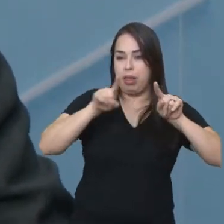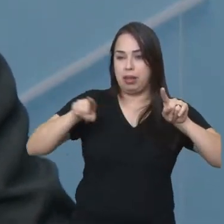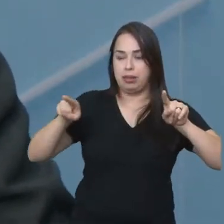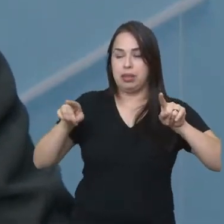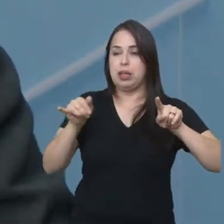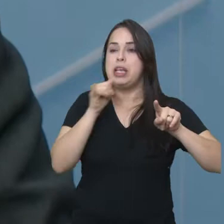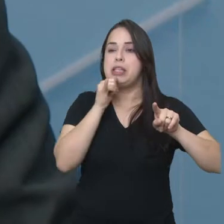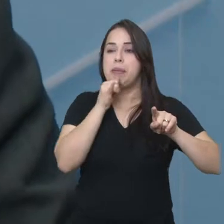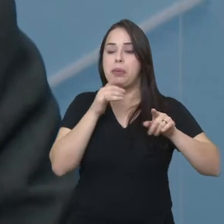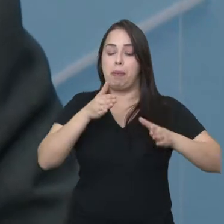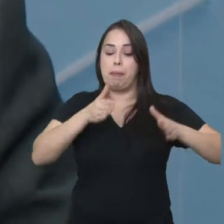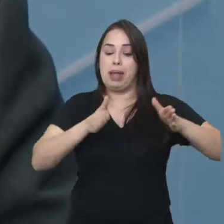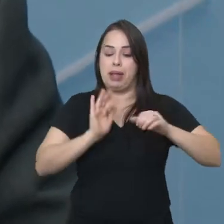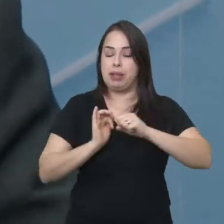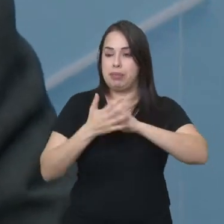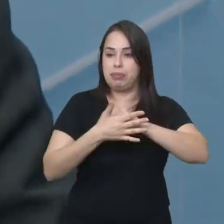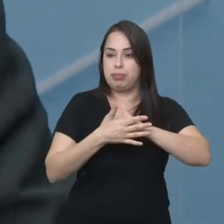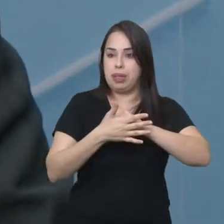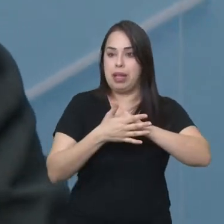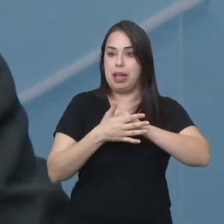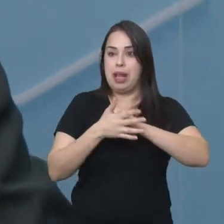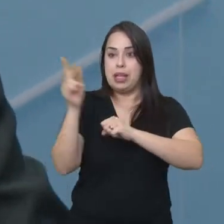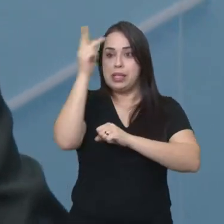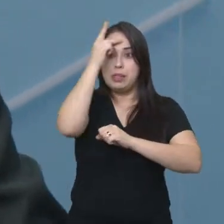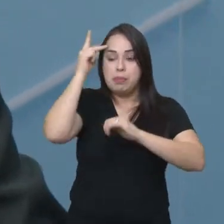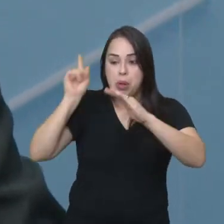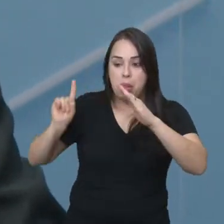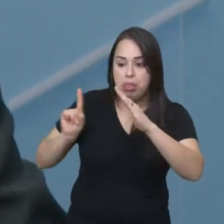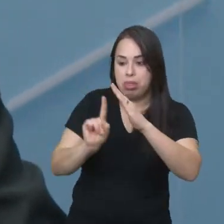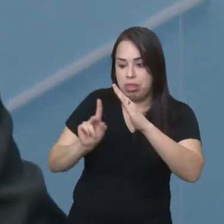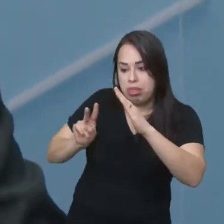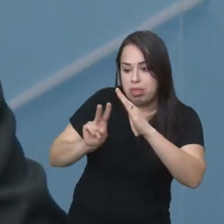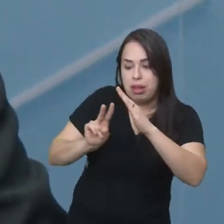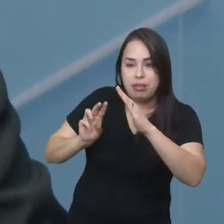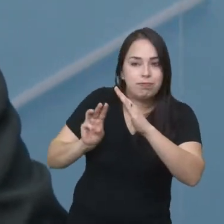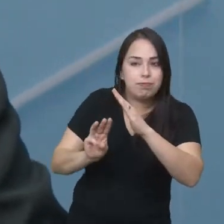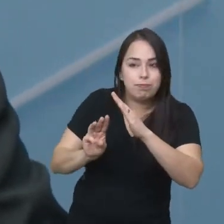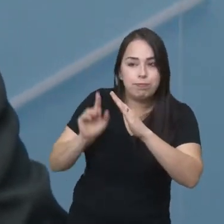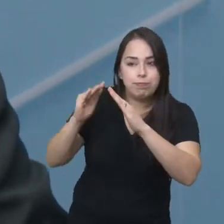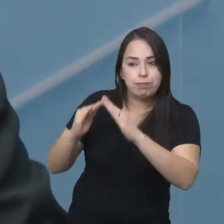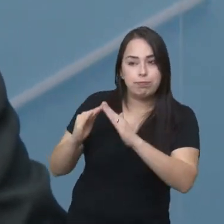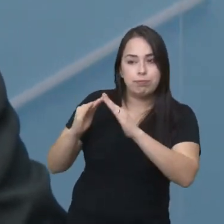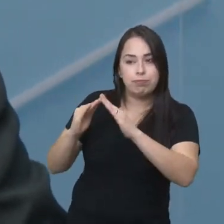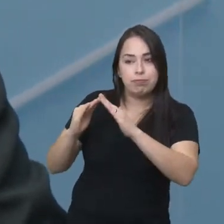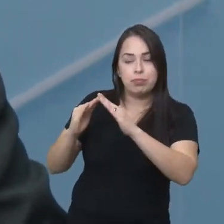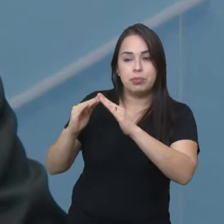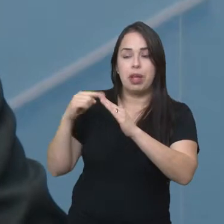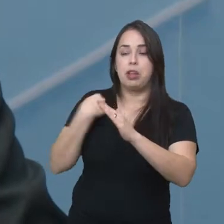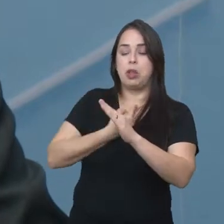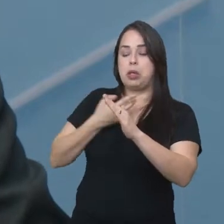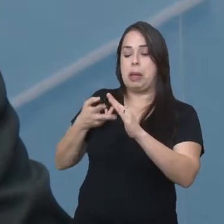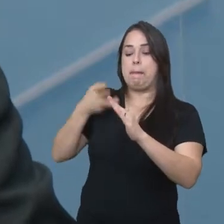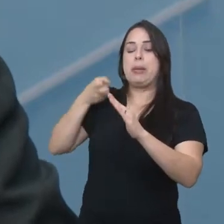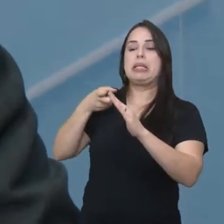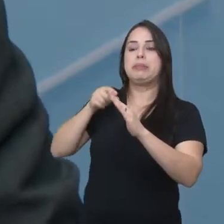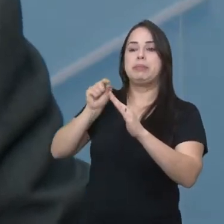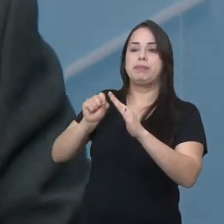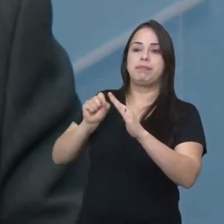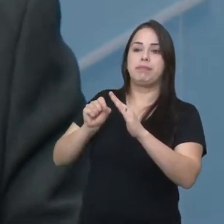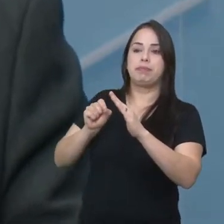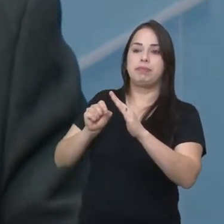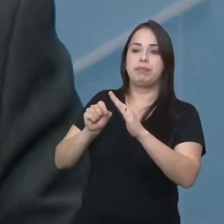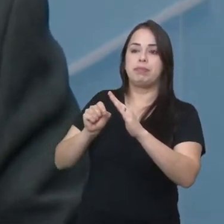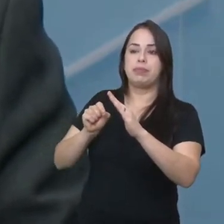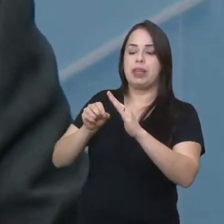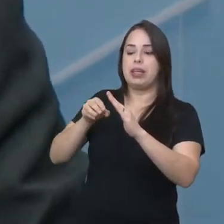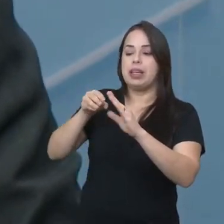período pandêmico, inclusive, né, onde as pessoas ficaram mais reclusas, a gente percebe que aumentou